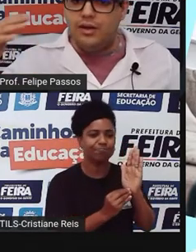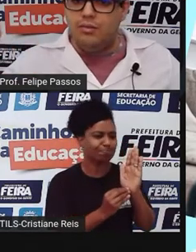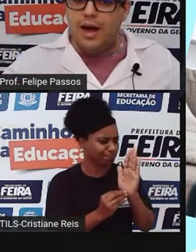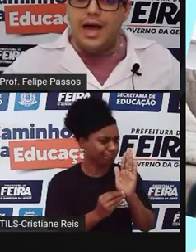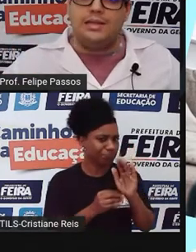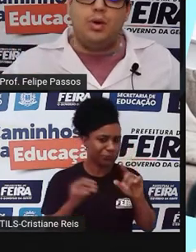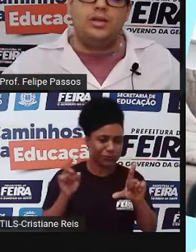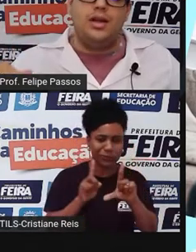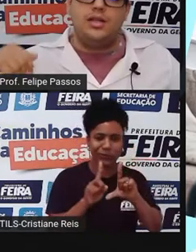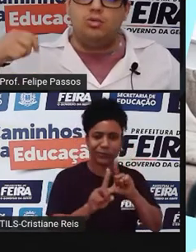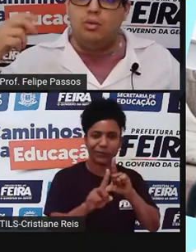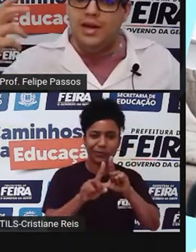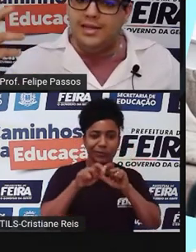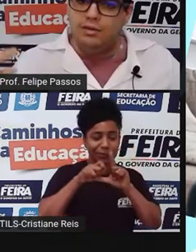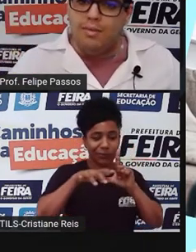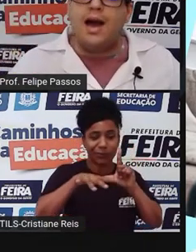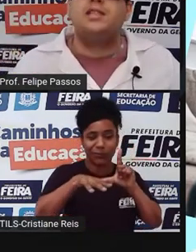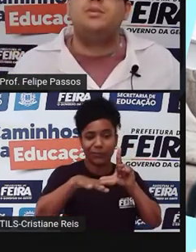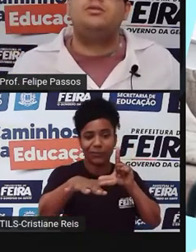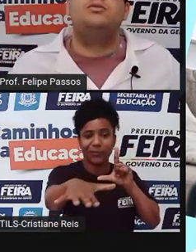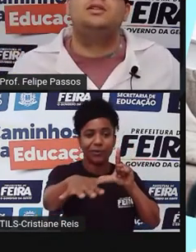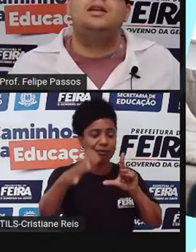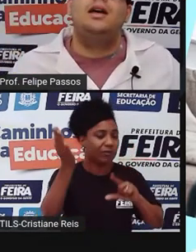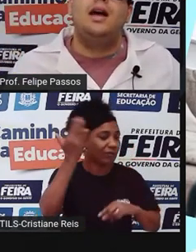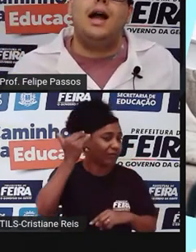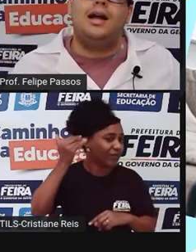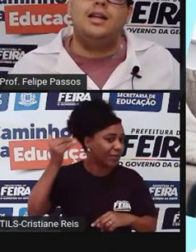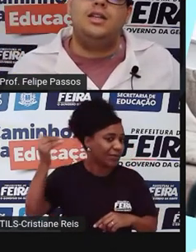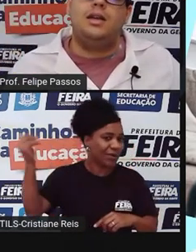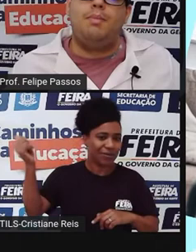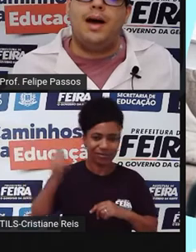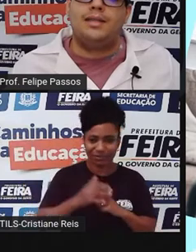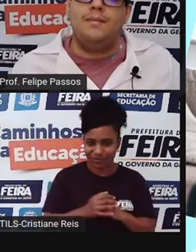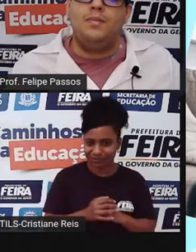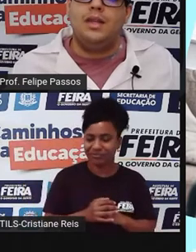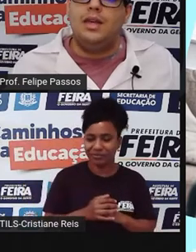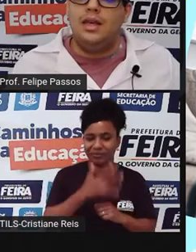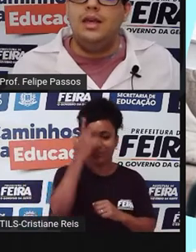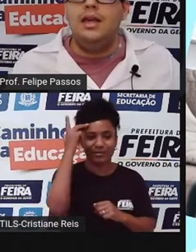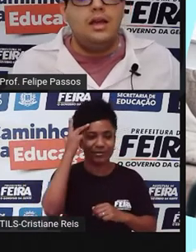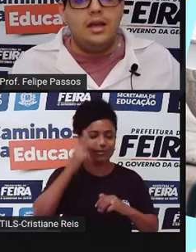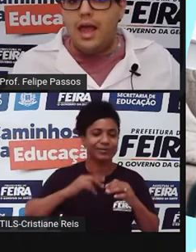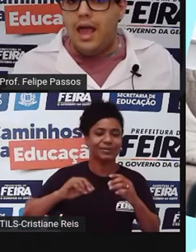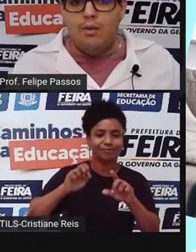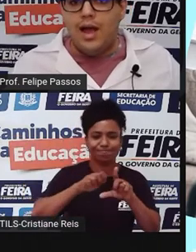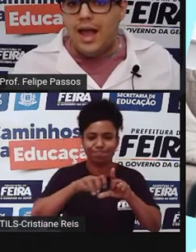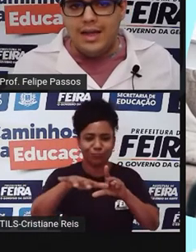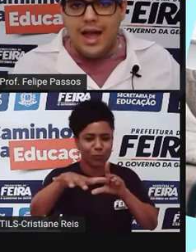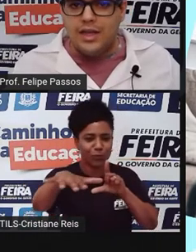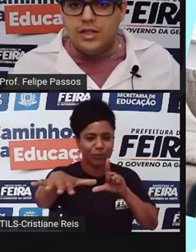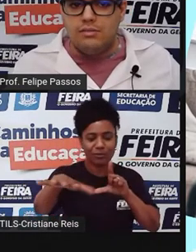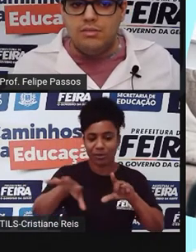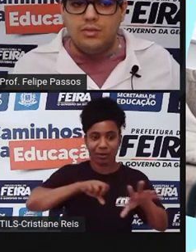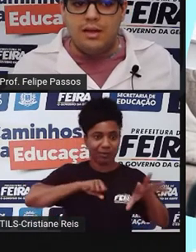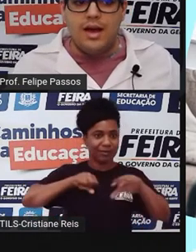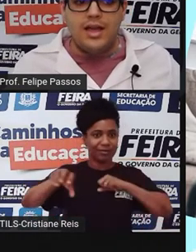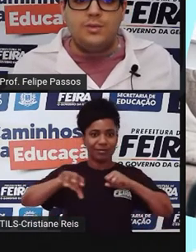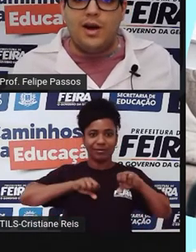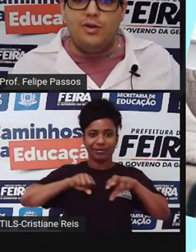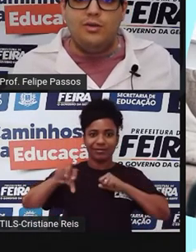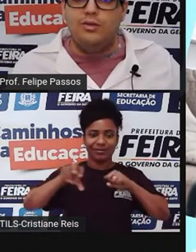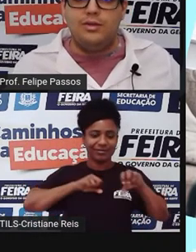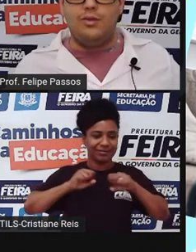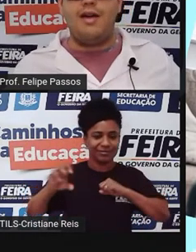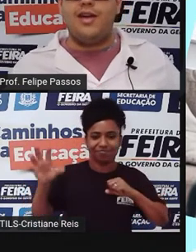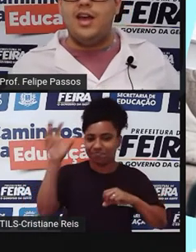estão ficando mais importantes, estão mobilizando mais pessoas a cada dia que passa e é uma realidade. Não tem mais